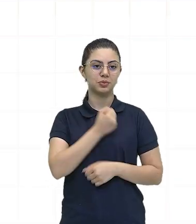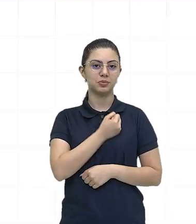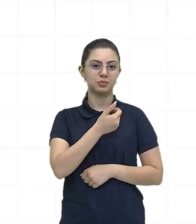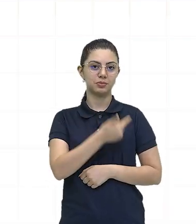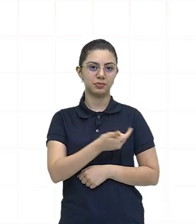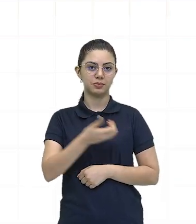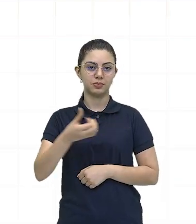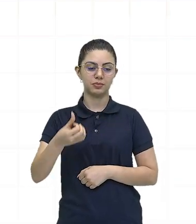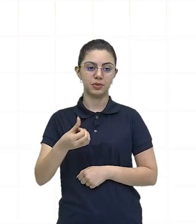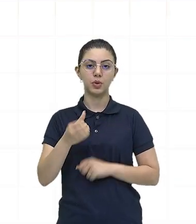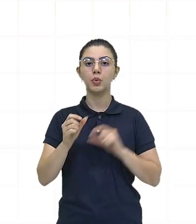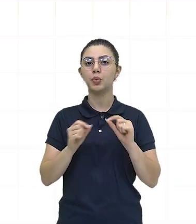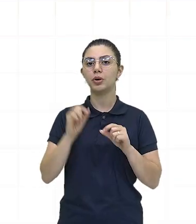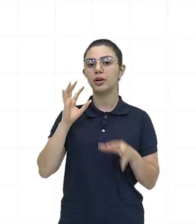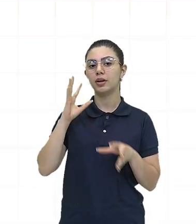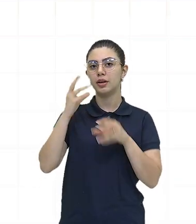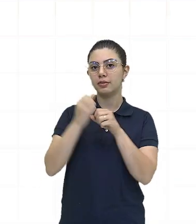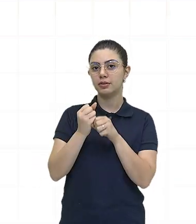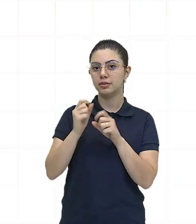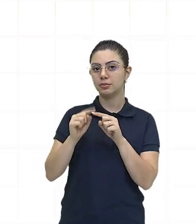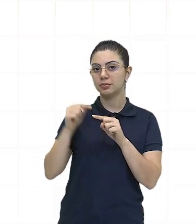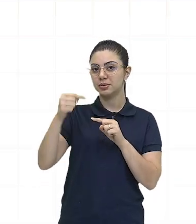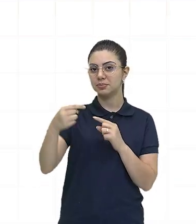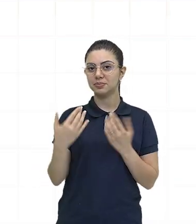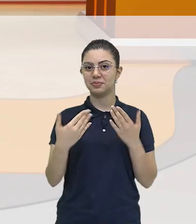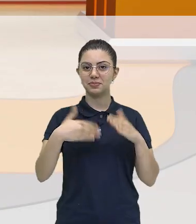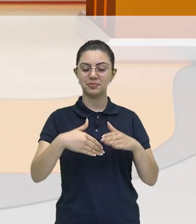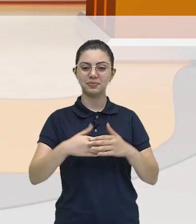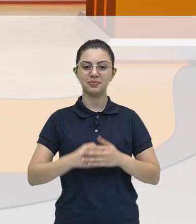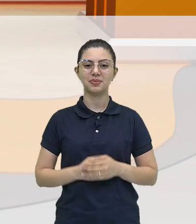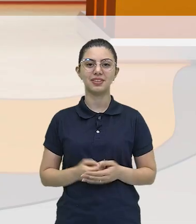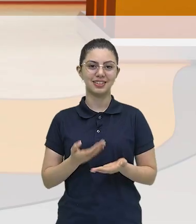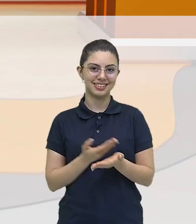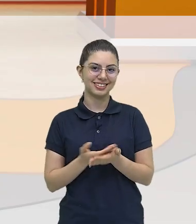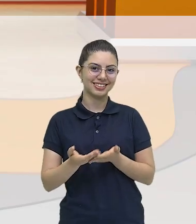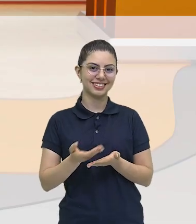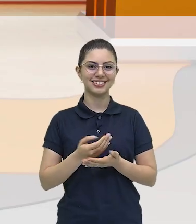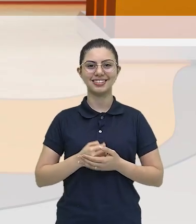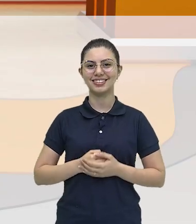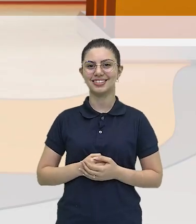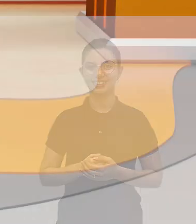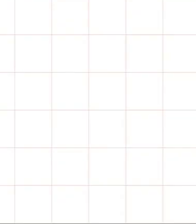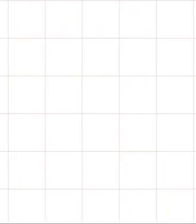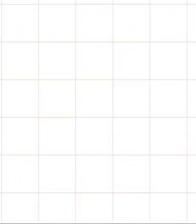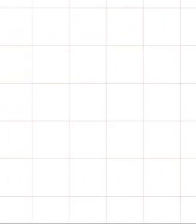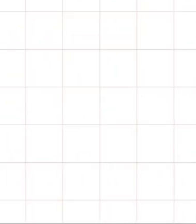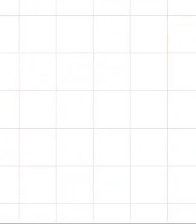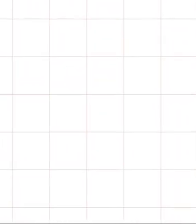26, nós teremos revisão e avaliação. Vamos lá, acompanhem comigo.